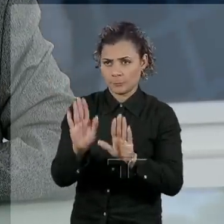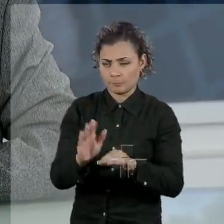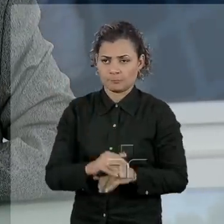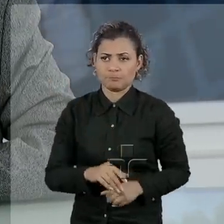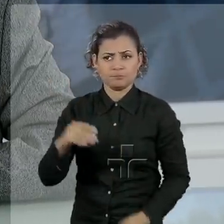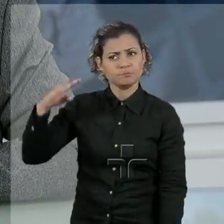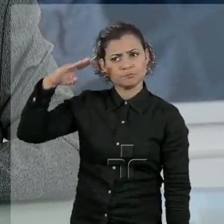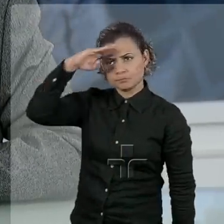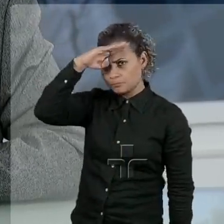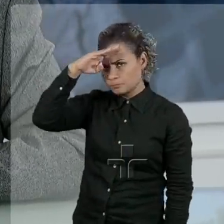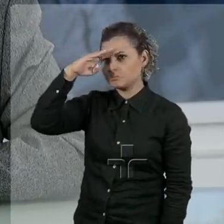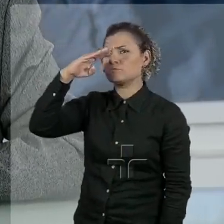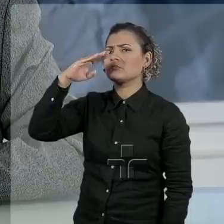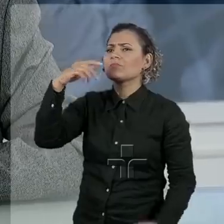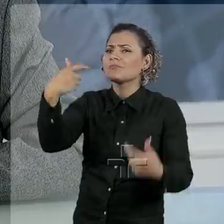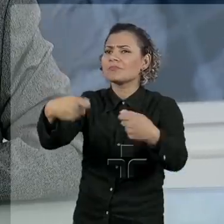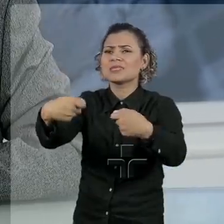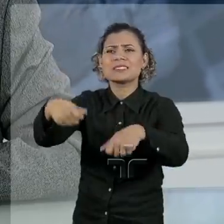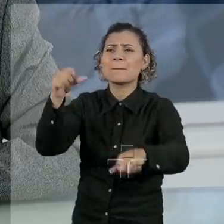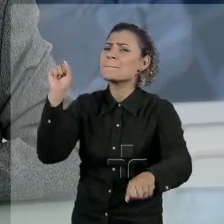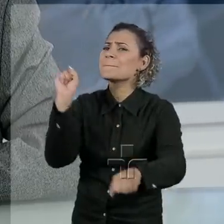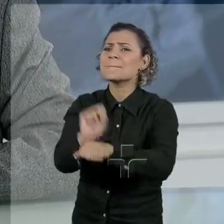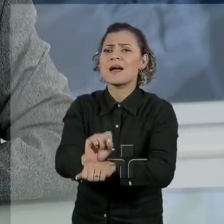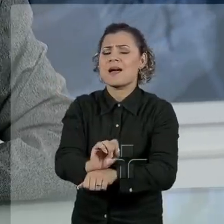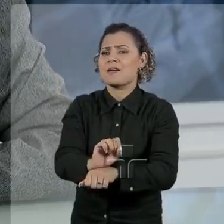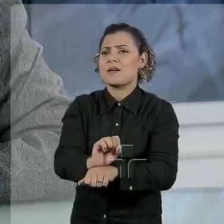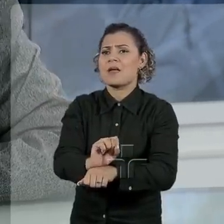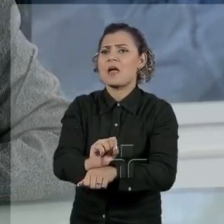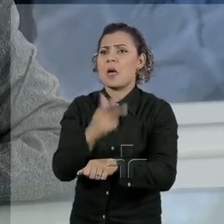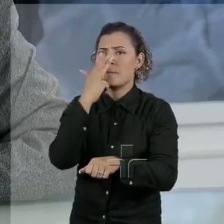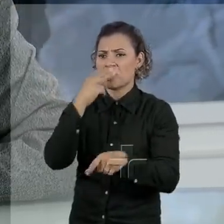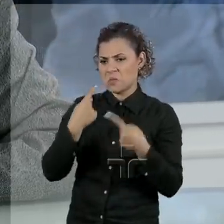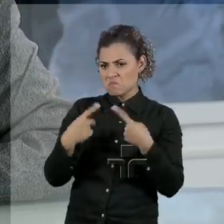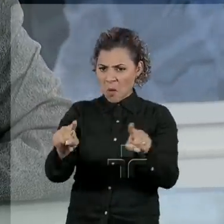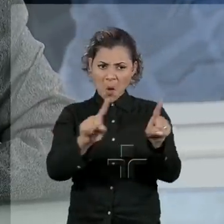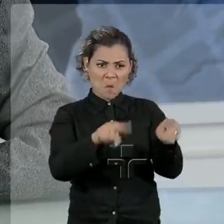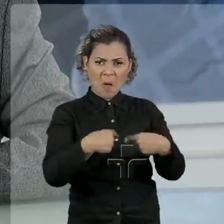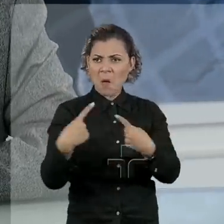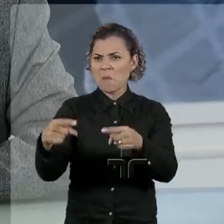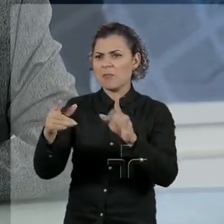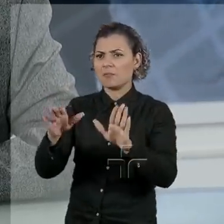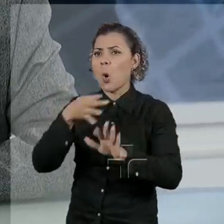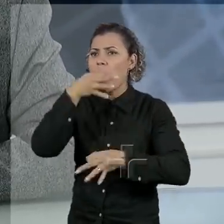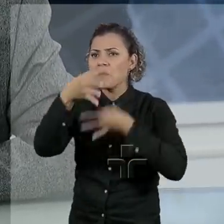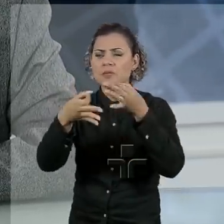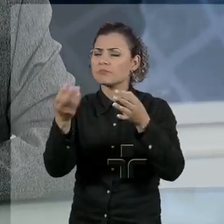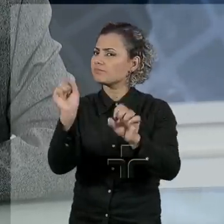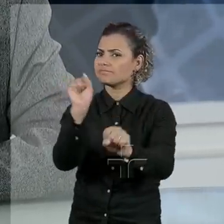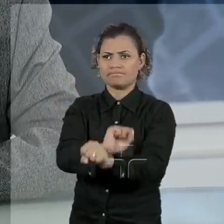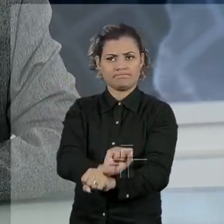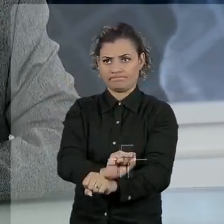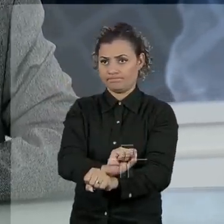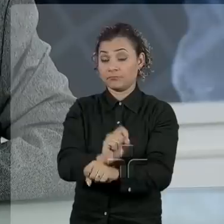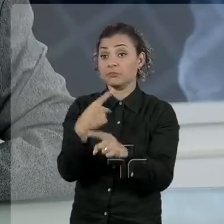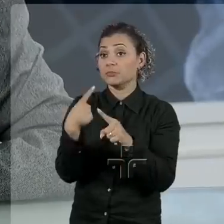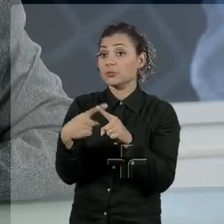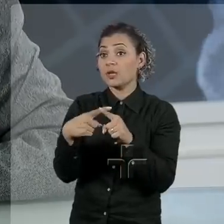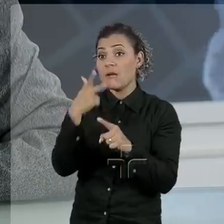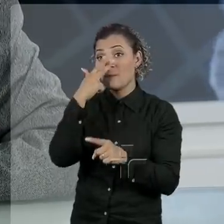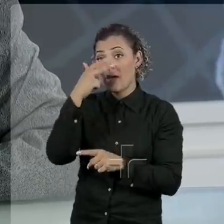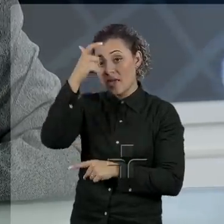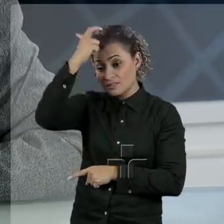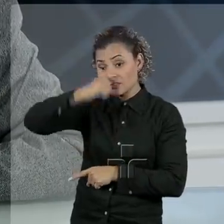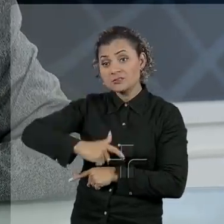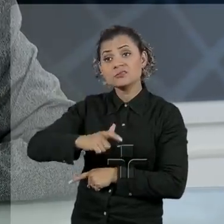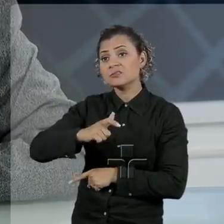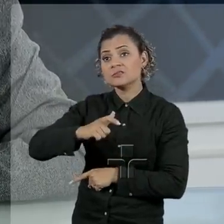Bolsonaro pare de sinalizar movimentos contraditórios, que às vezes dá a impressão de que ele não sabe